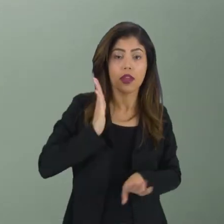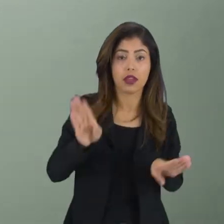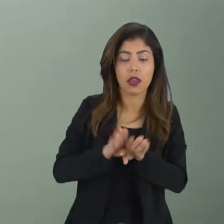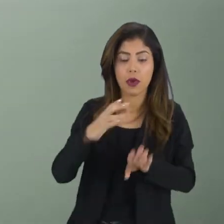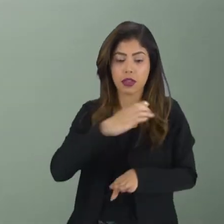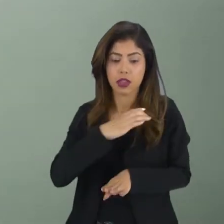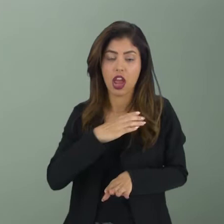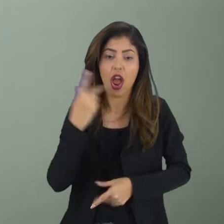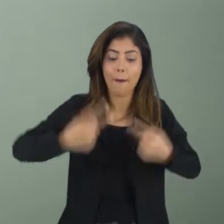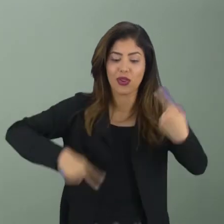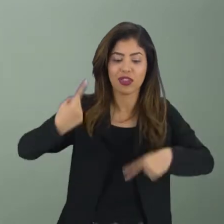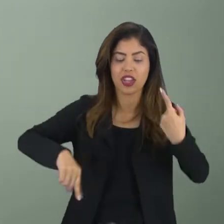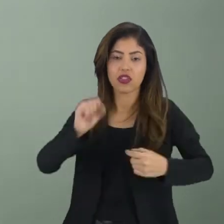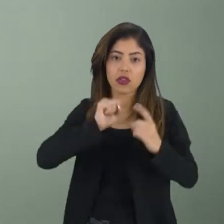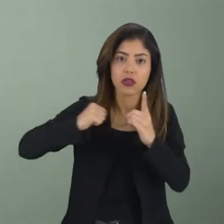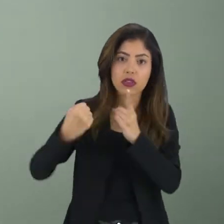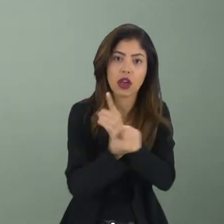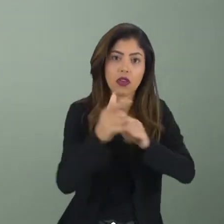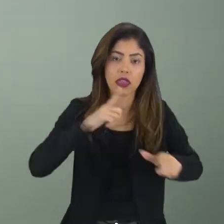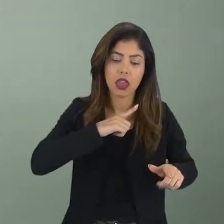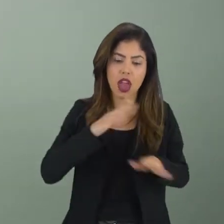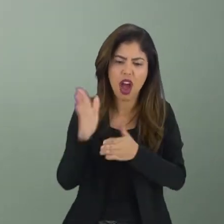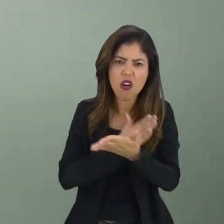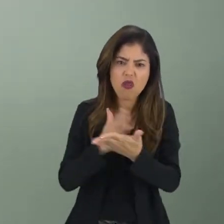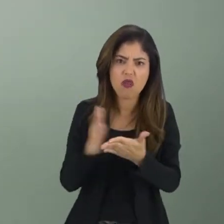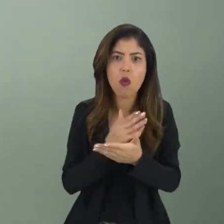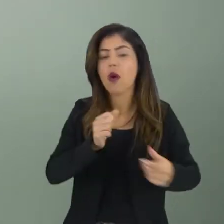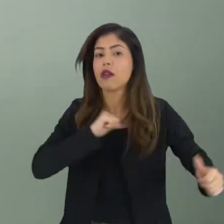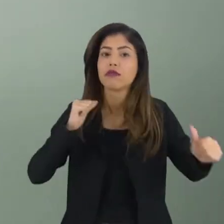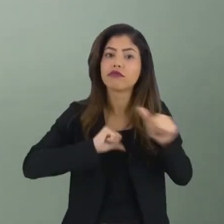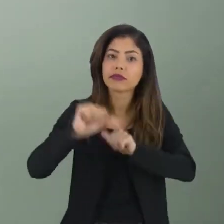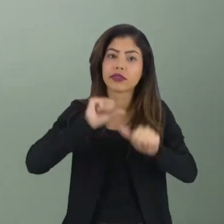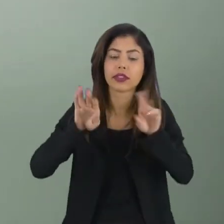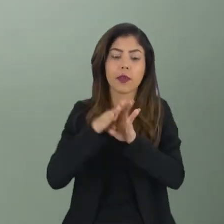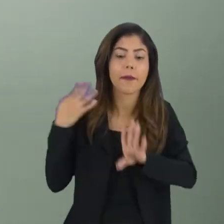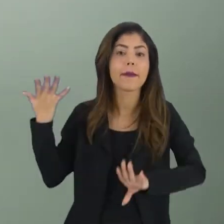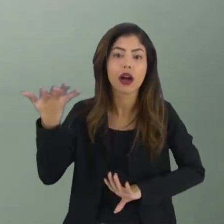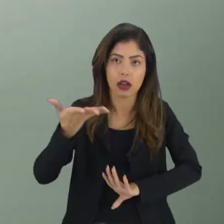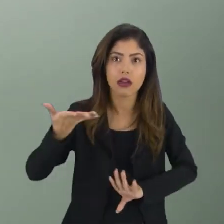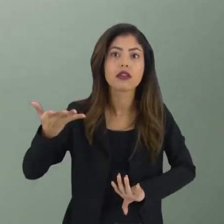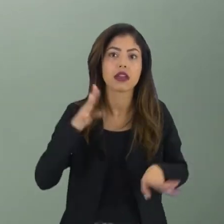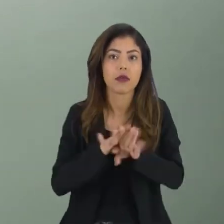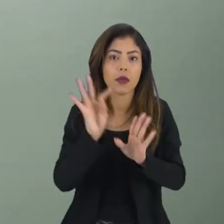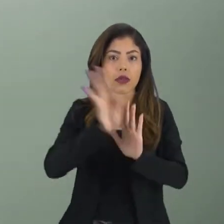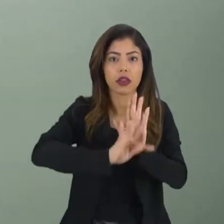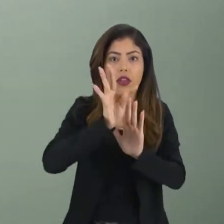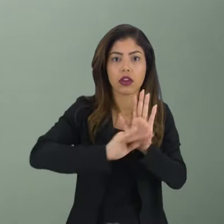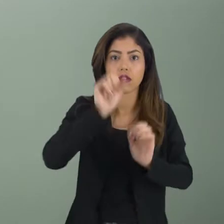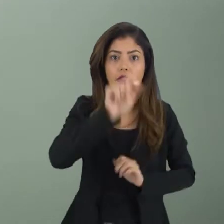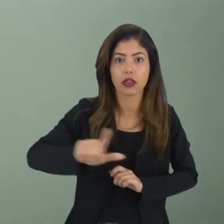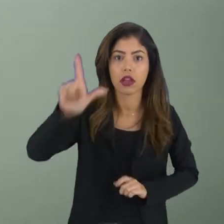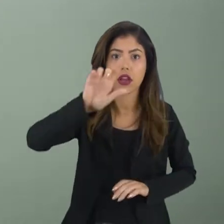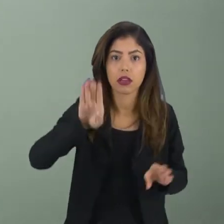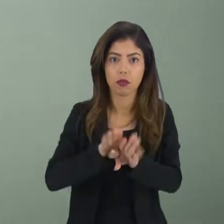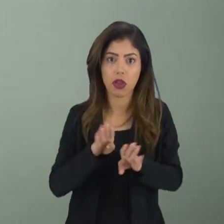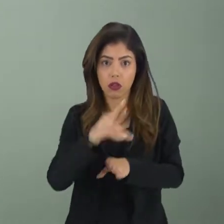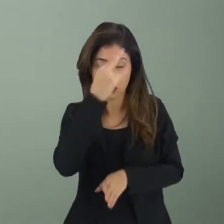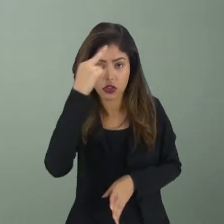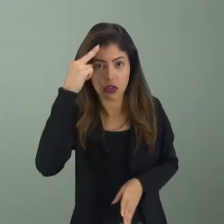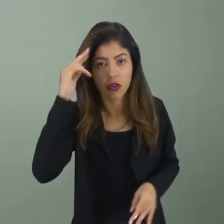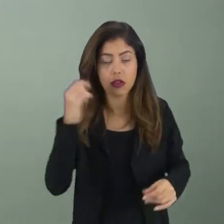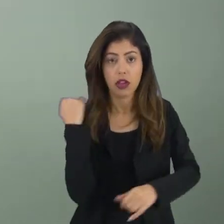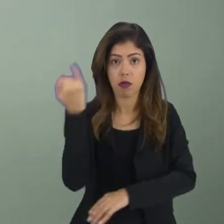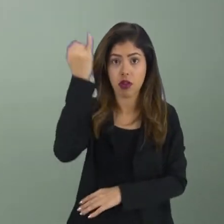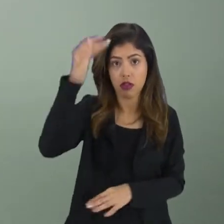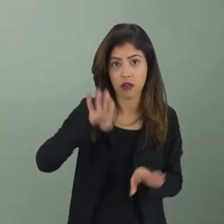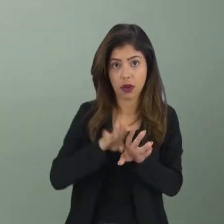social e político nós temos algumas mudanças que também serão ali usadas como base para o nosso texto literário. O contexto histórico, gente, ele é muito importante